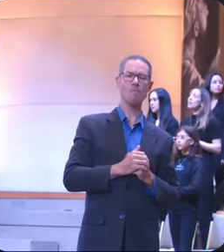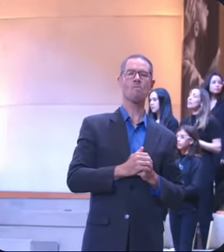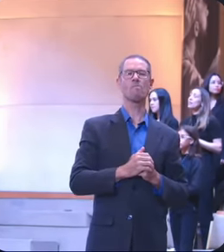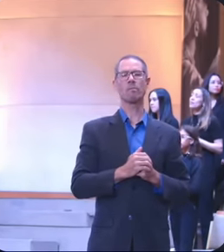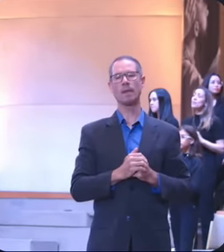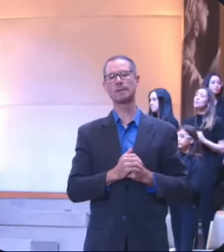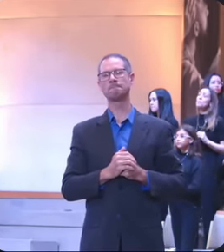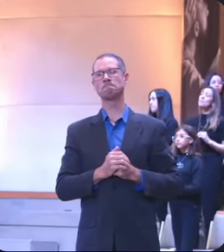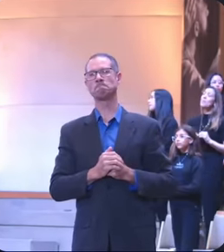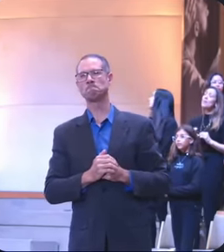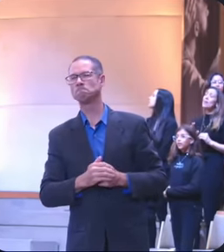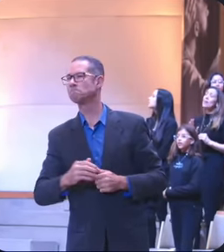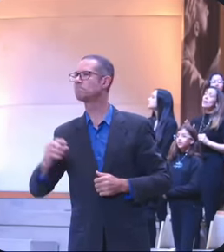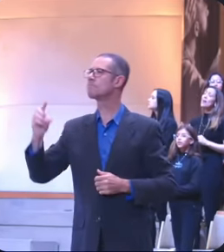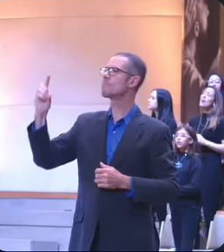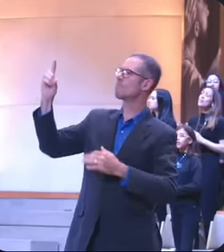Senhor,